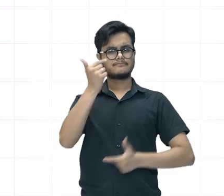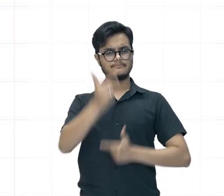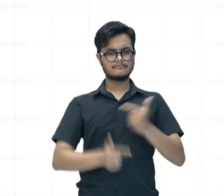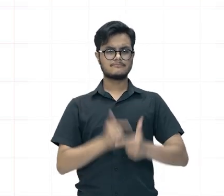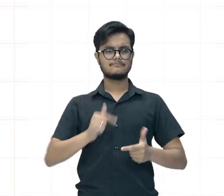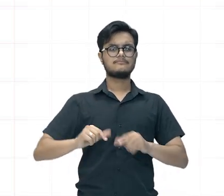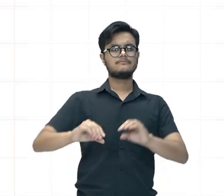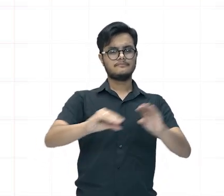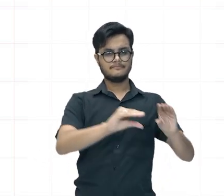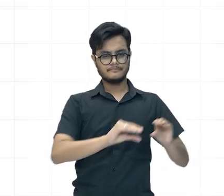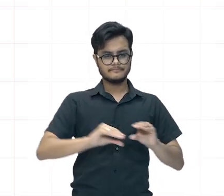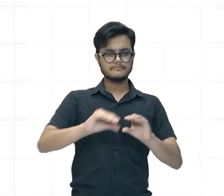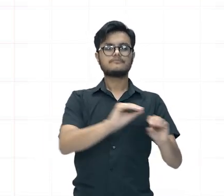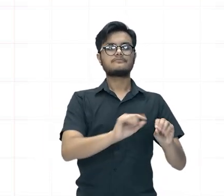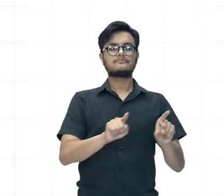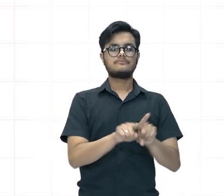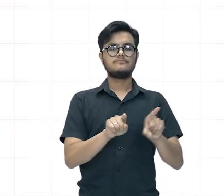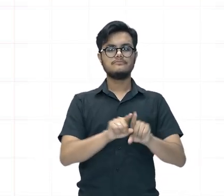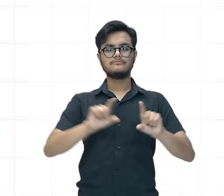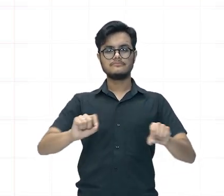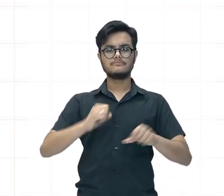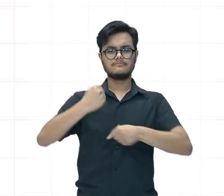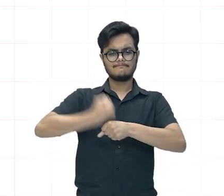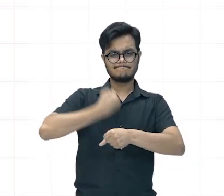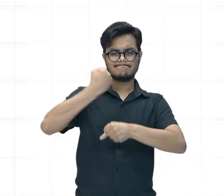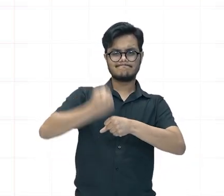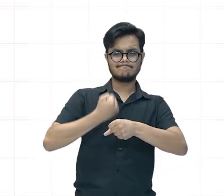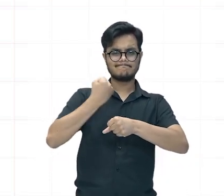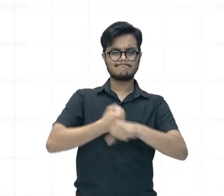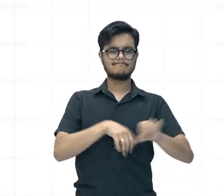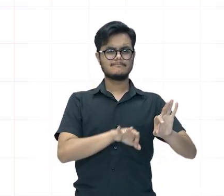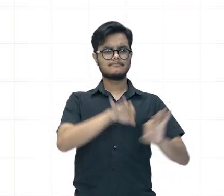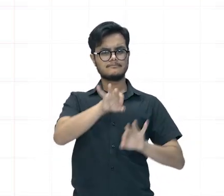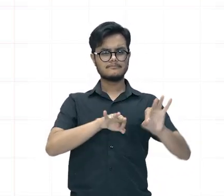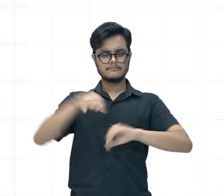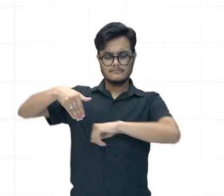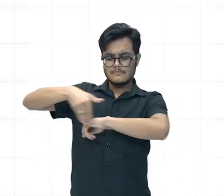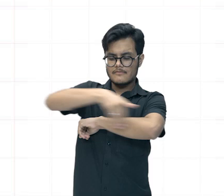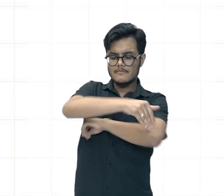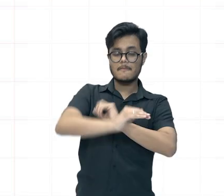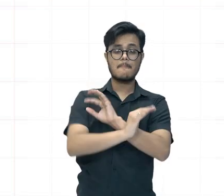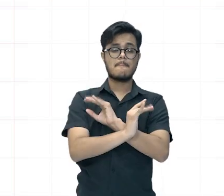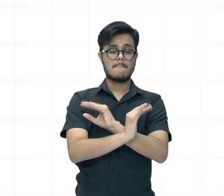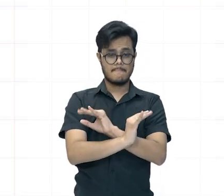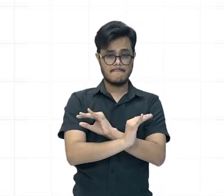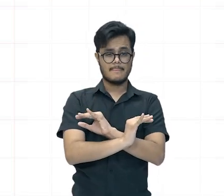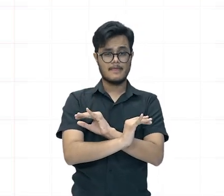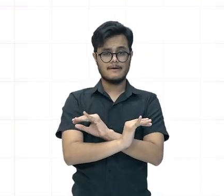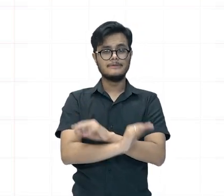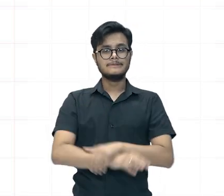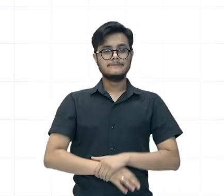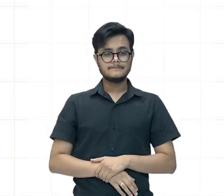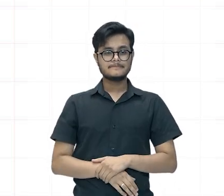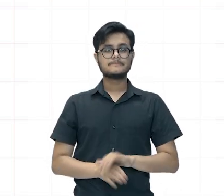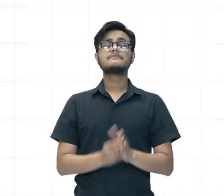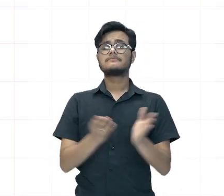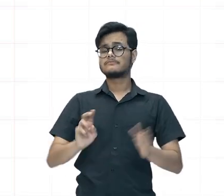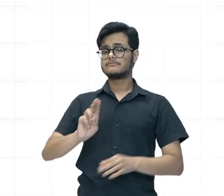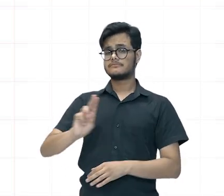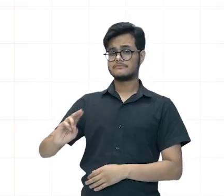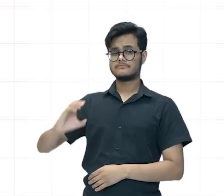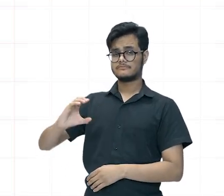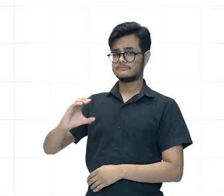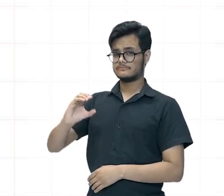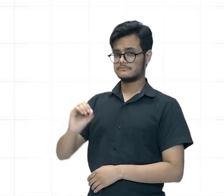era obrigado a trabalhar nas terras do senhor, bem como na construção e manutenção de estradas e pontes.